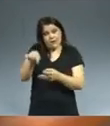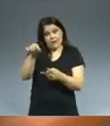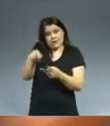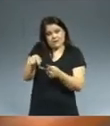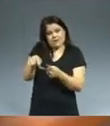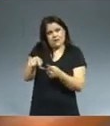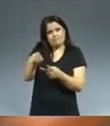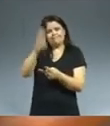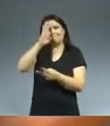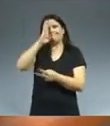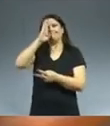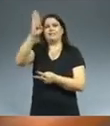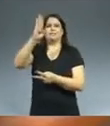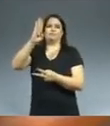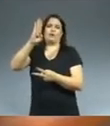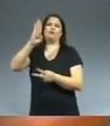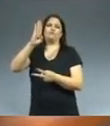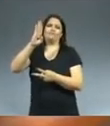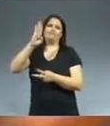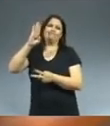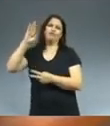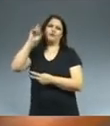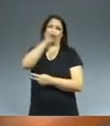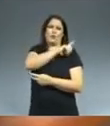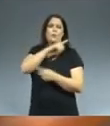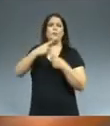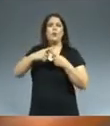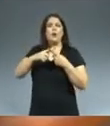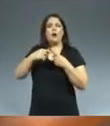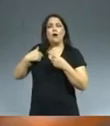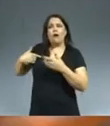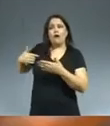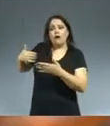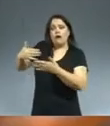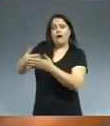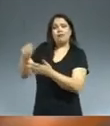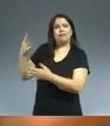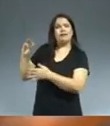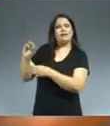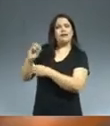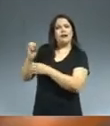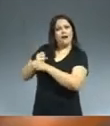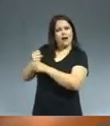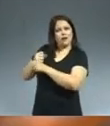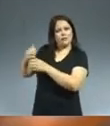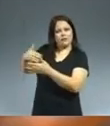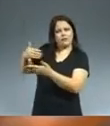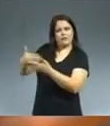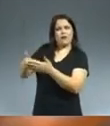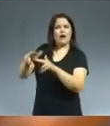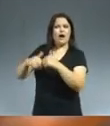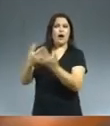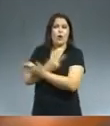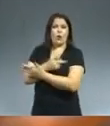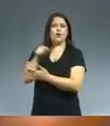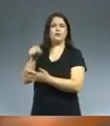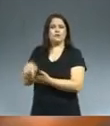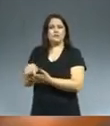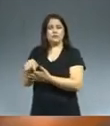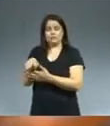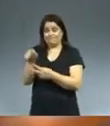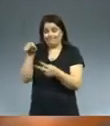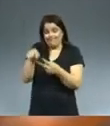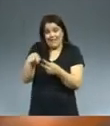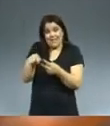esse seja o nosso maior desafio a por quê Porque nos últimas três décadas a o Pilar da assistência até o